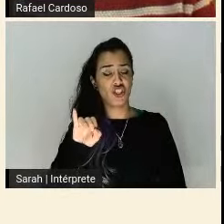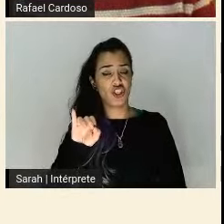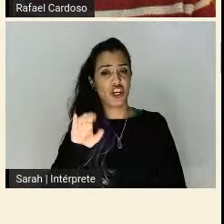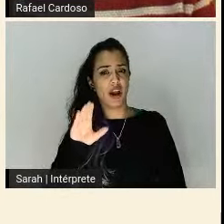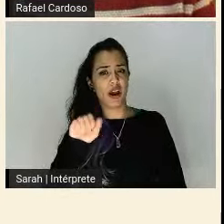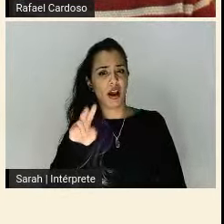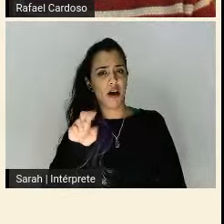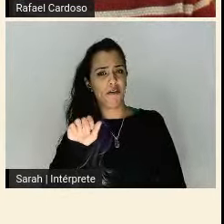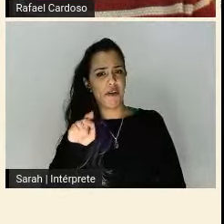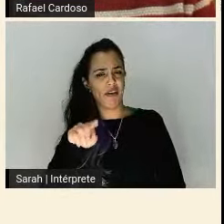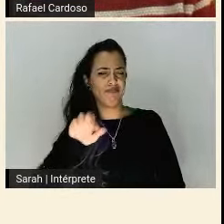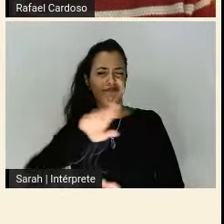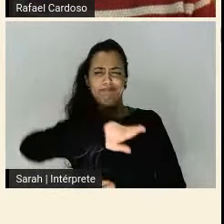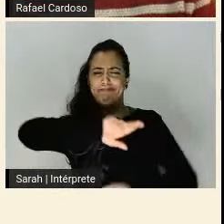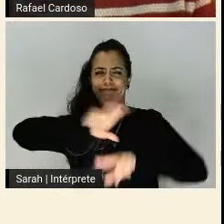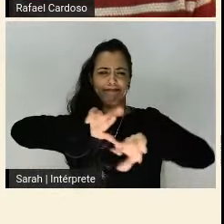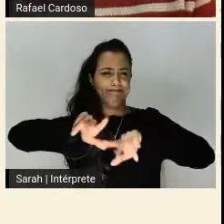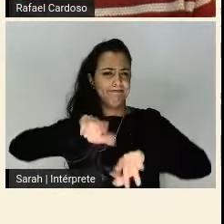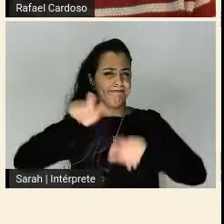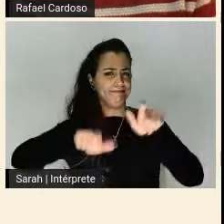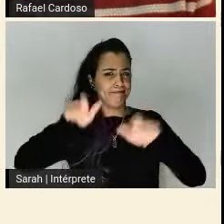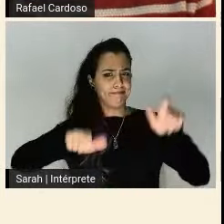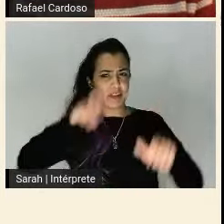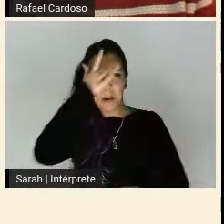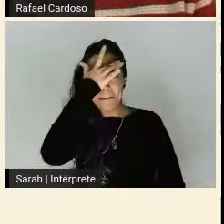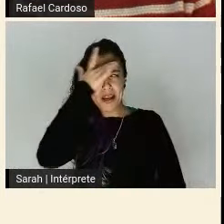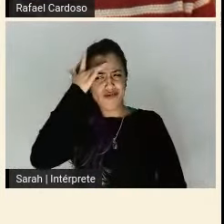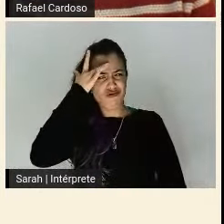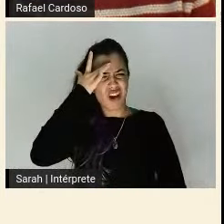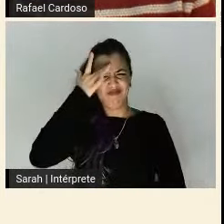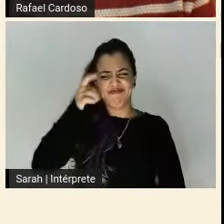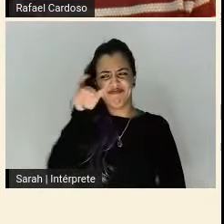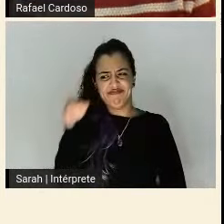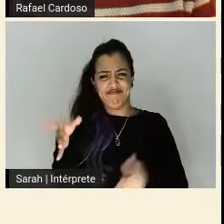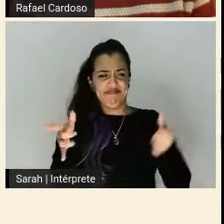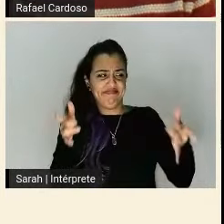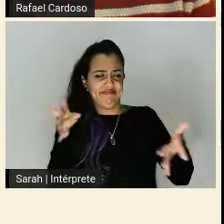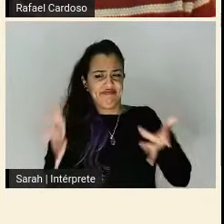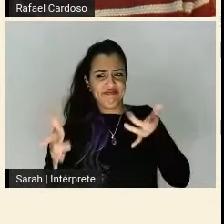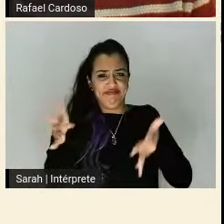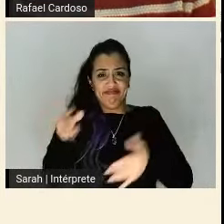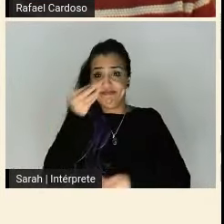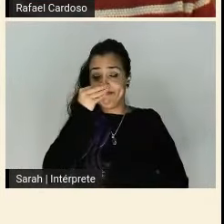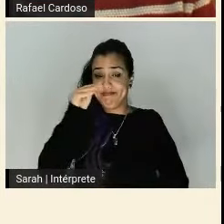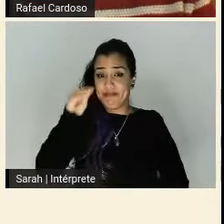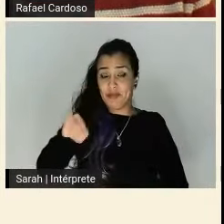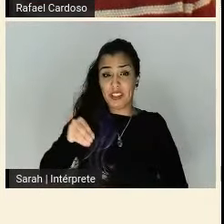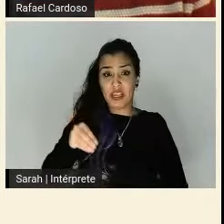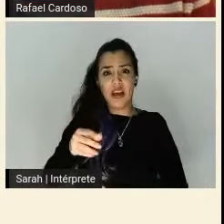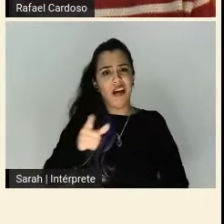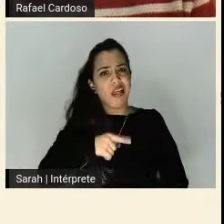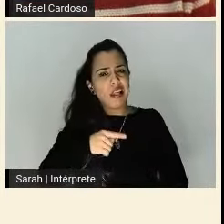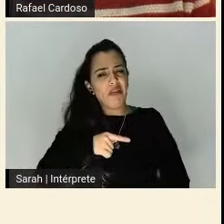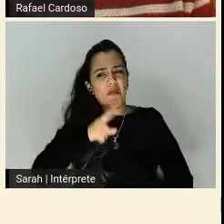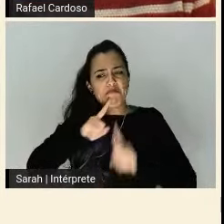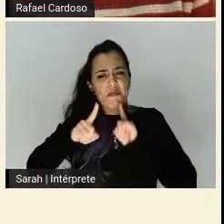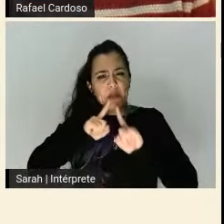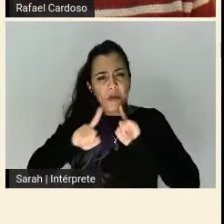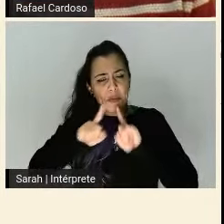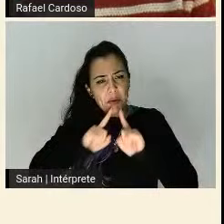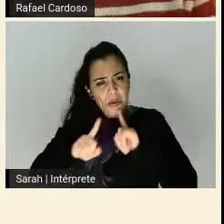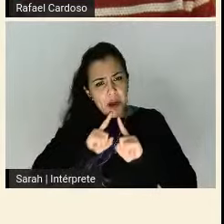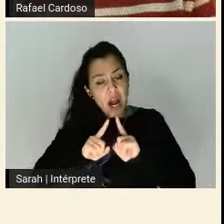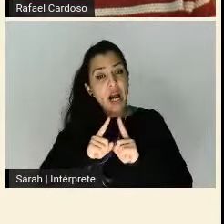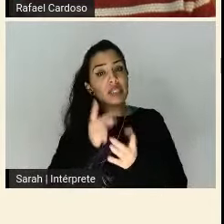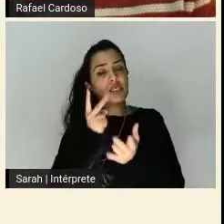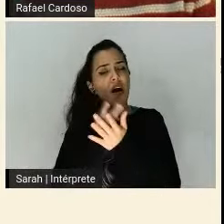Almeida Prado, entre outros. Com tantas críticas e reparos, alguns vindos do seio do movimento, cabe a